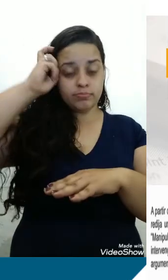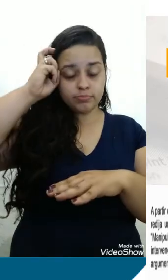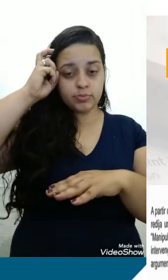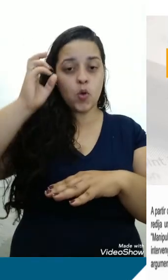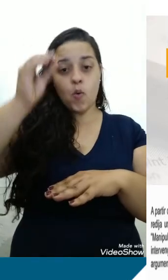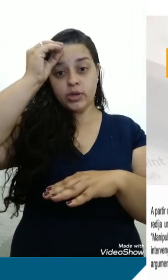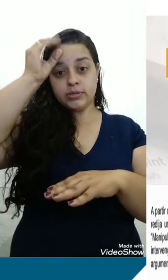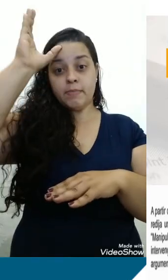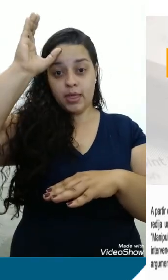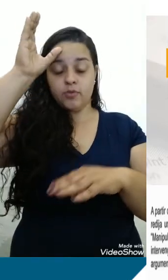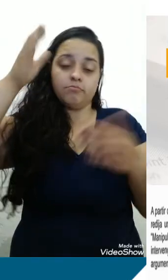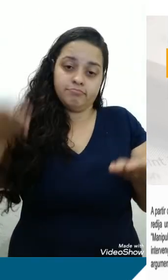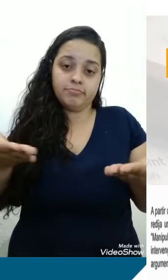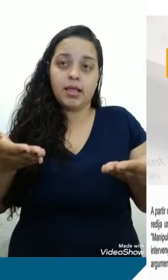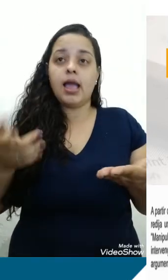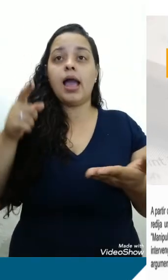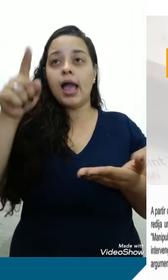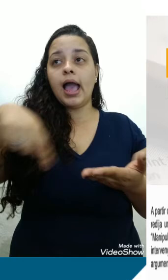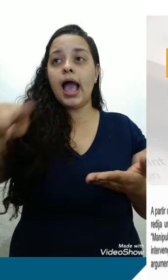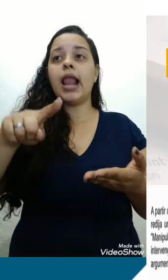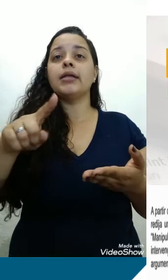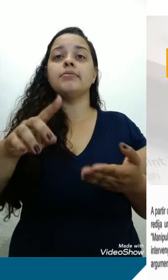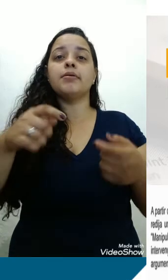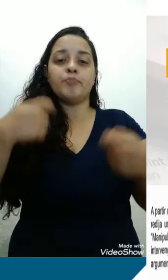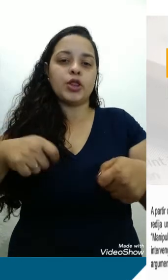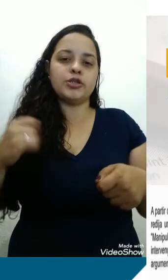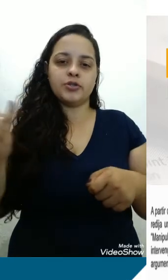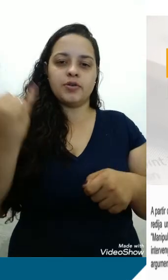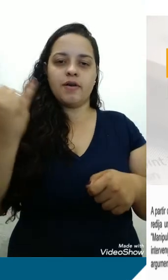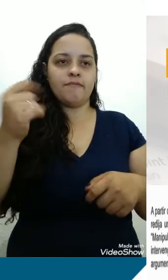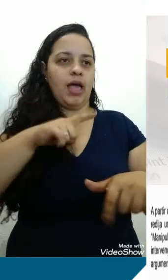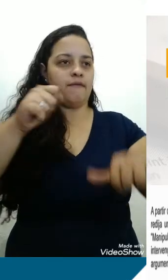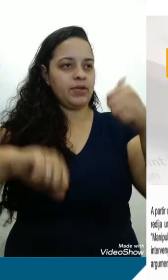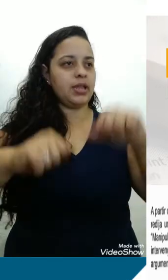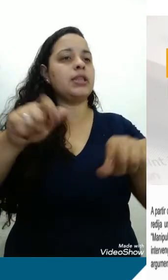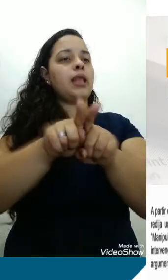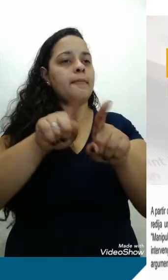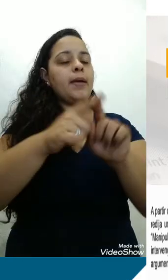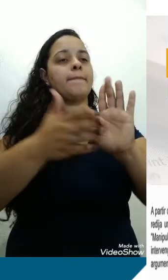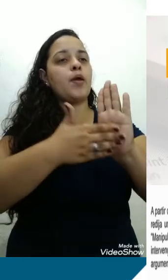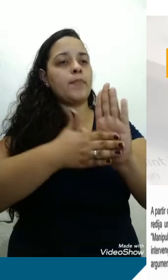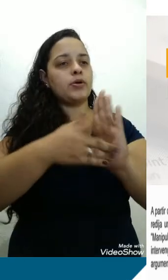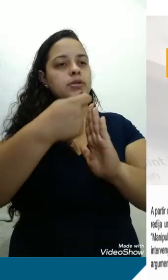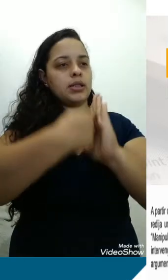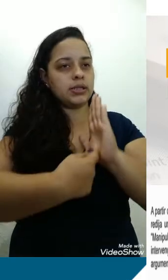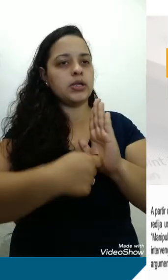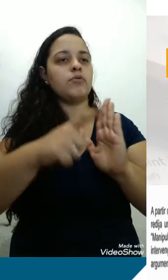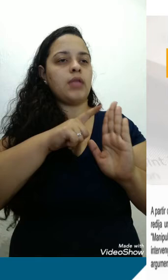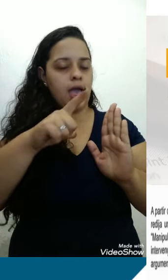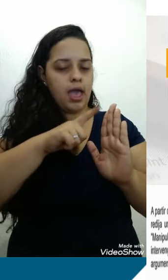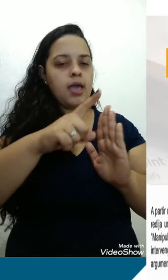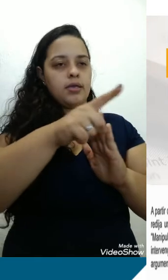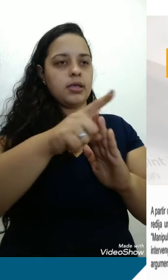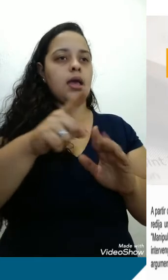definição da competência diz que ela avalia o repertório sociocultural. E também na proposta de redação, o uso do